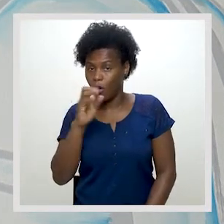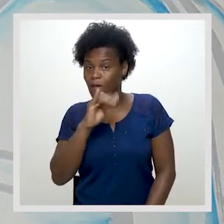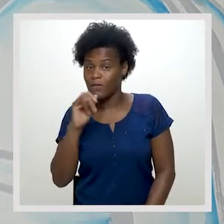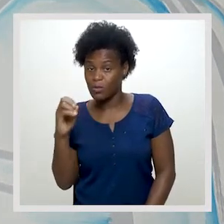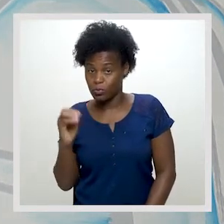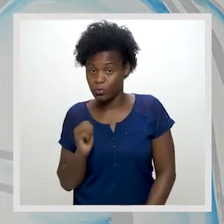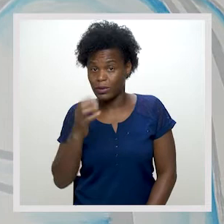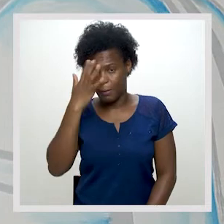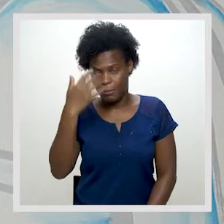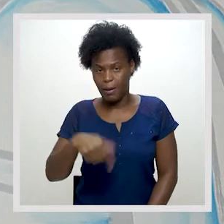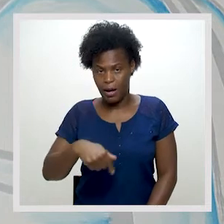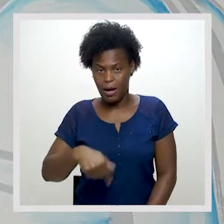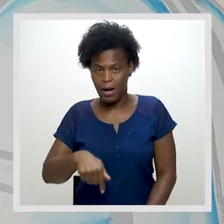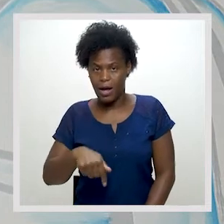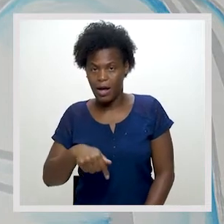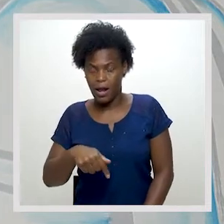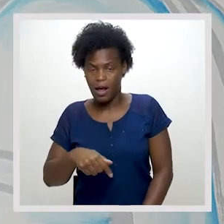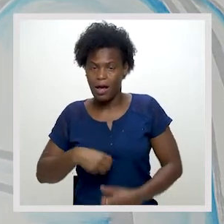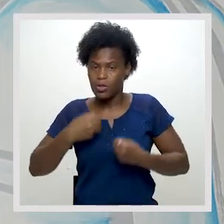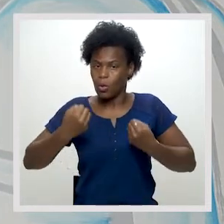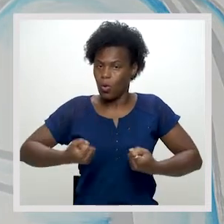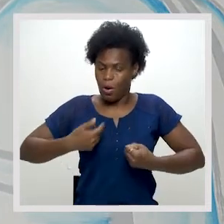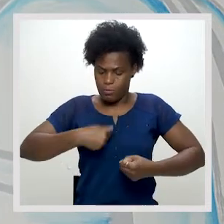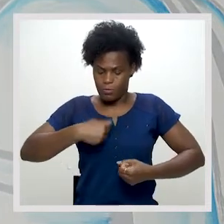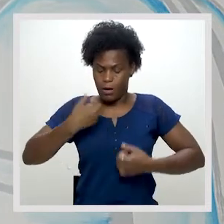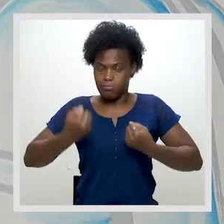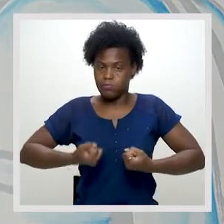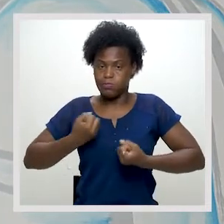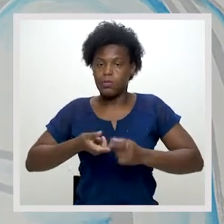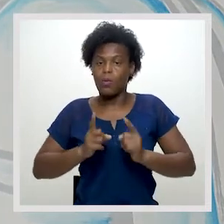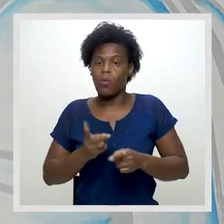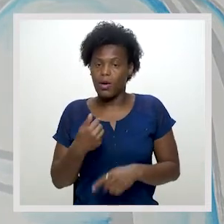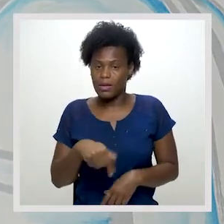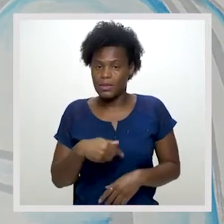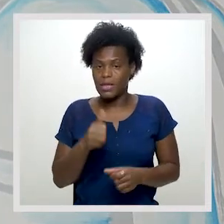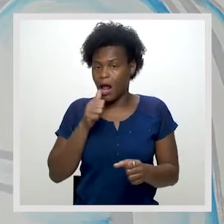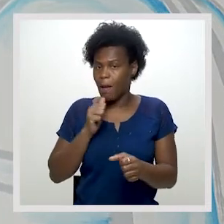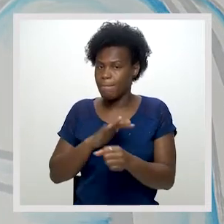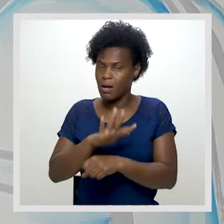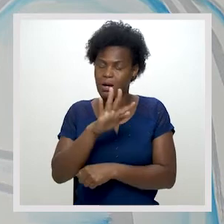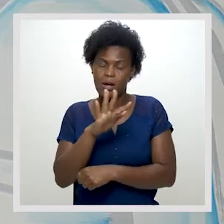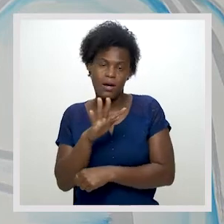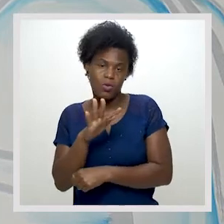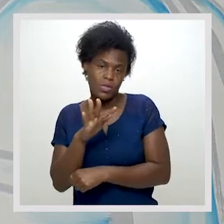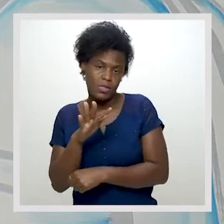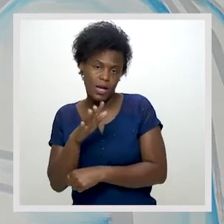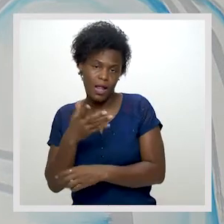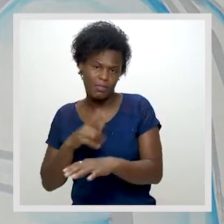autotróficos, capazes de sustentar-se no que existia nos oceanos nessa